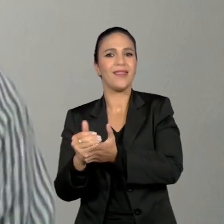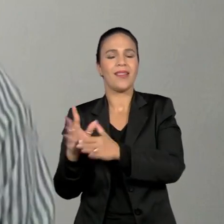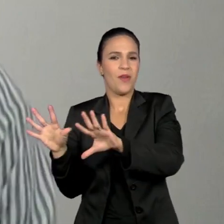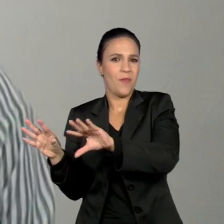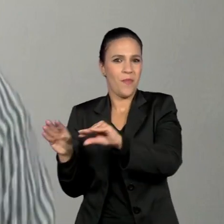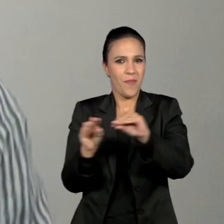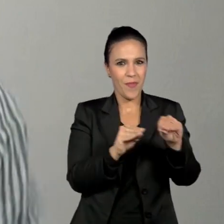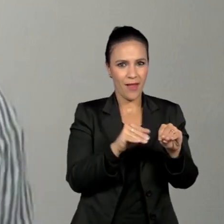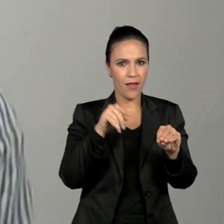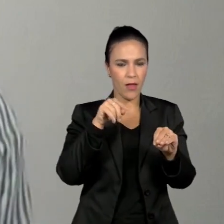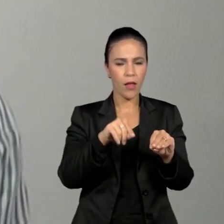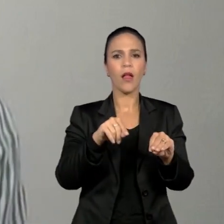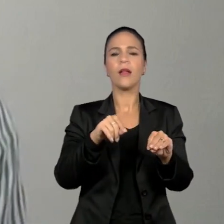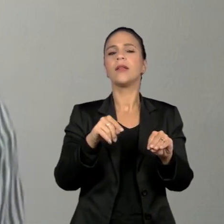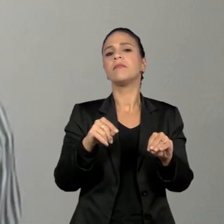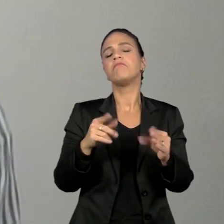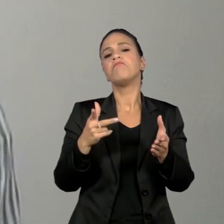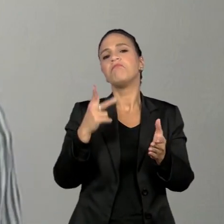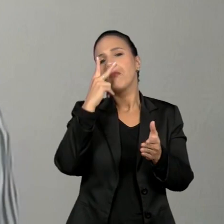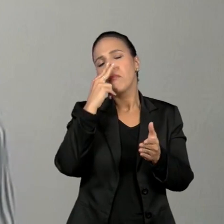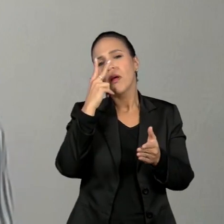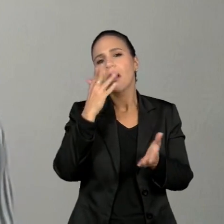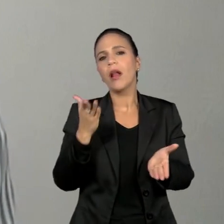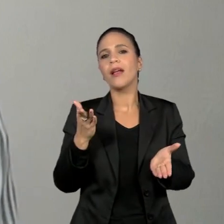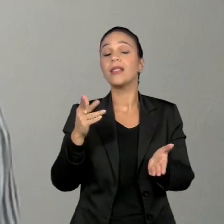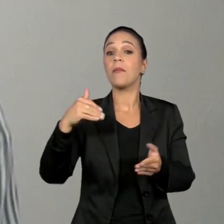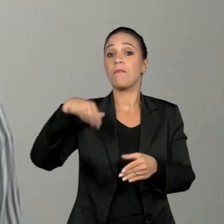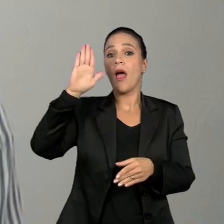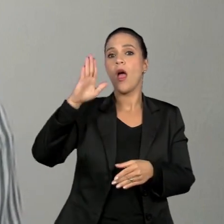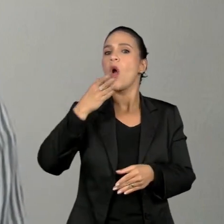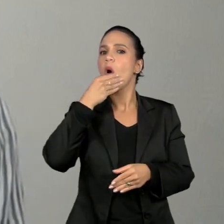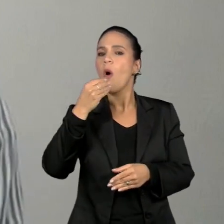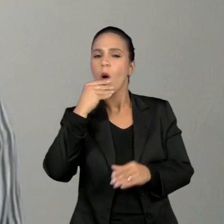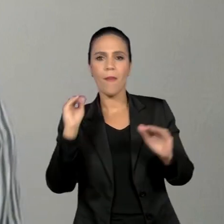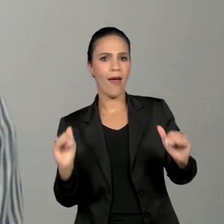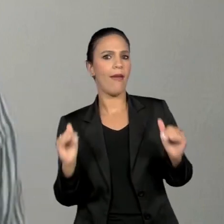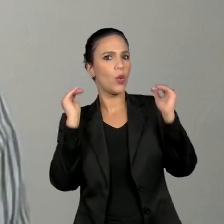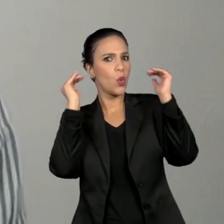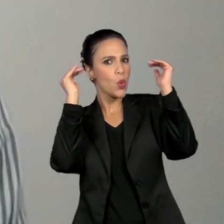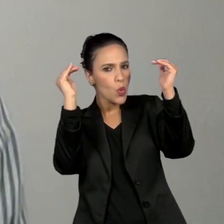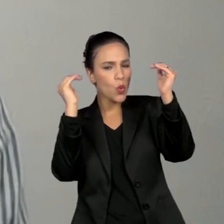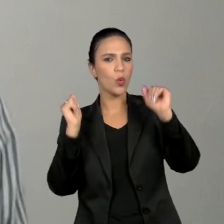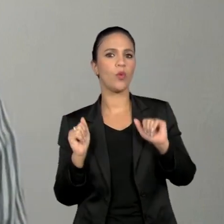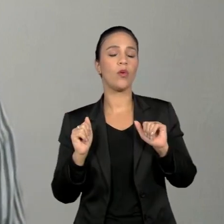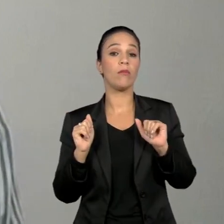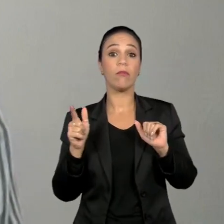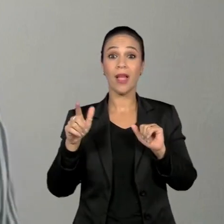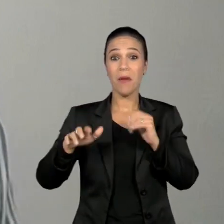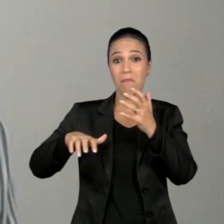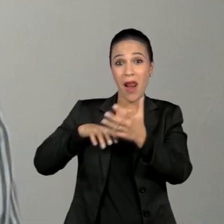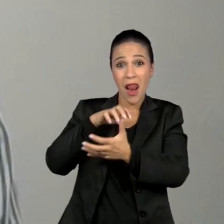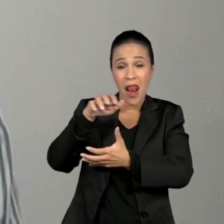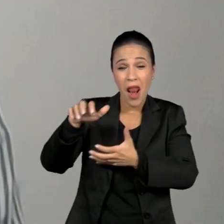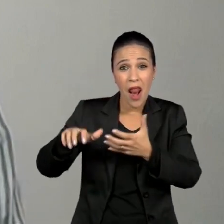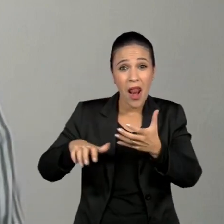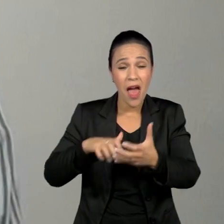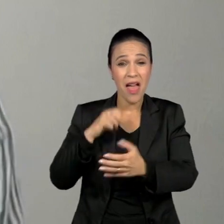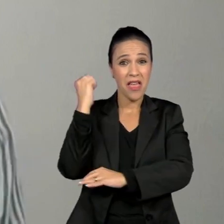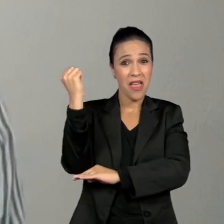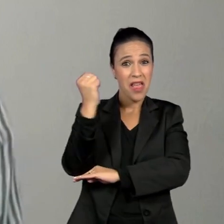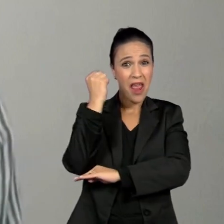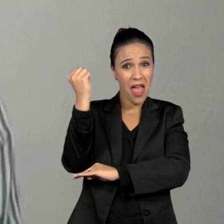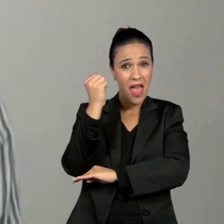últimos anos, situações cada vez mais difíceis, porque, né, a crise nos países de origem justamente